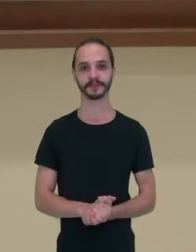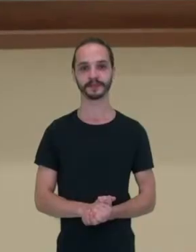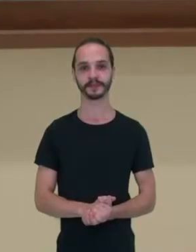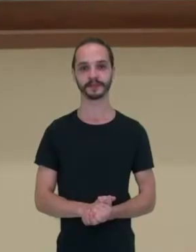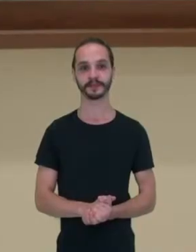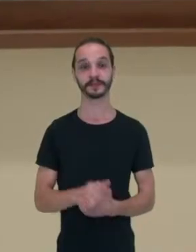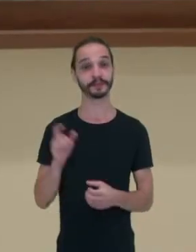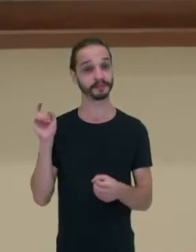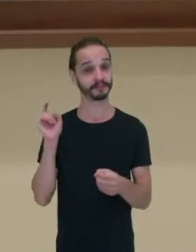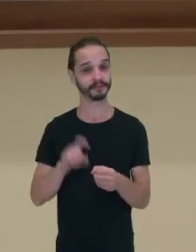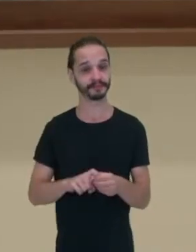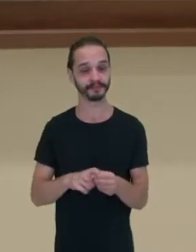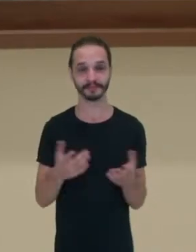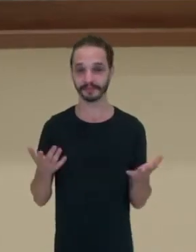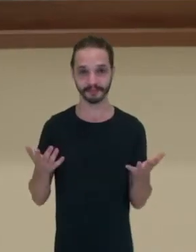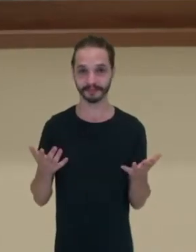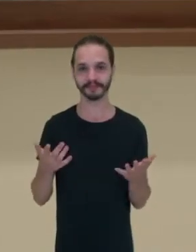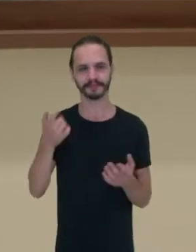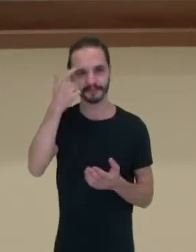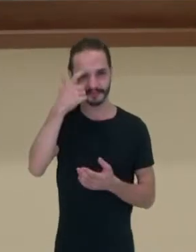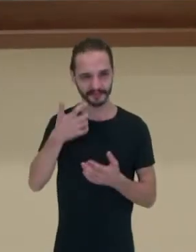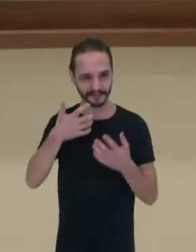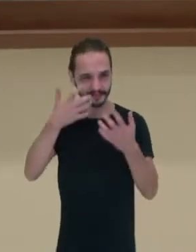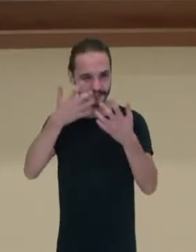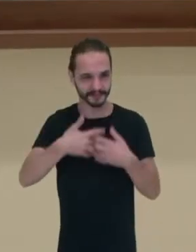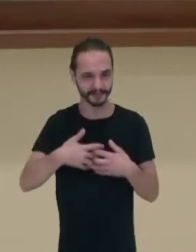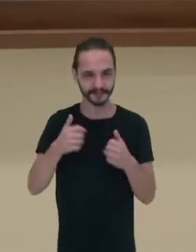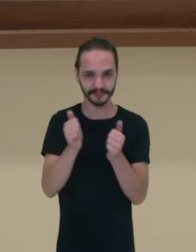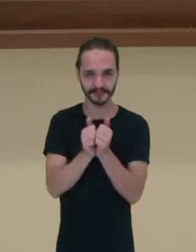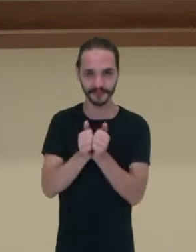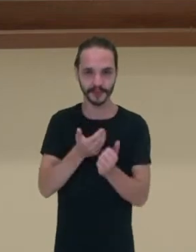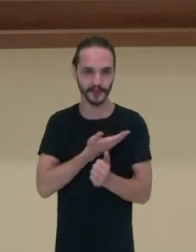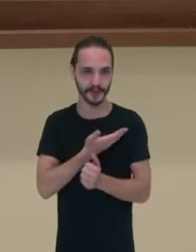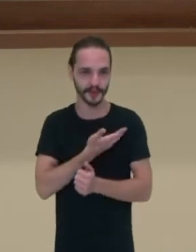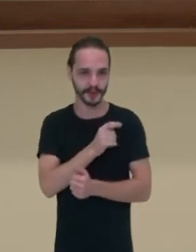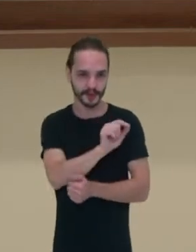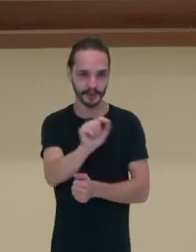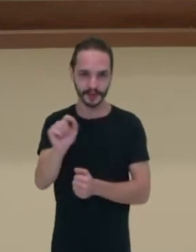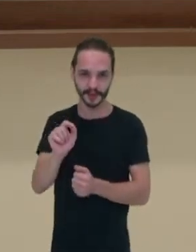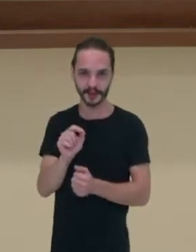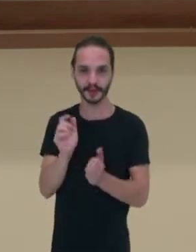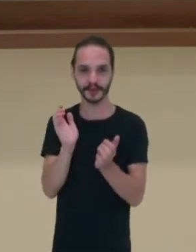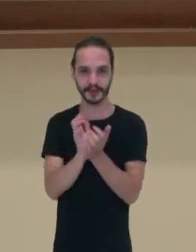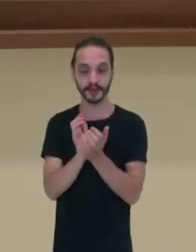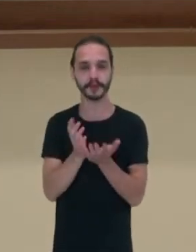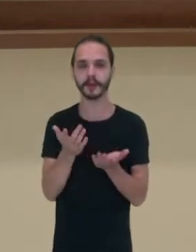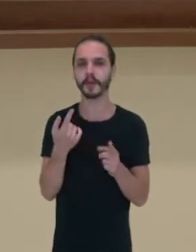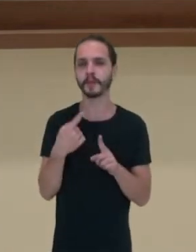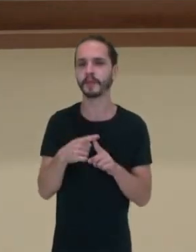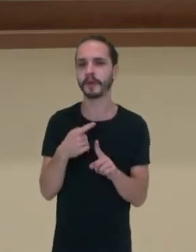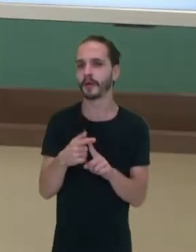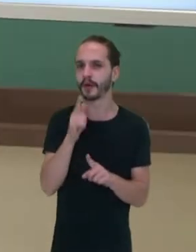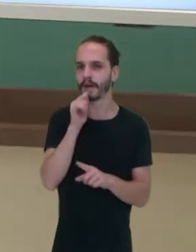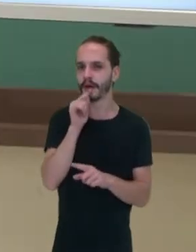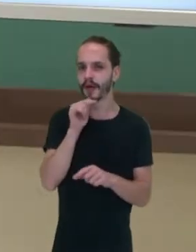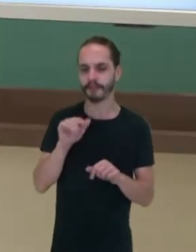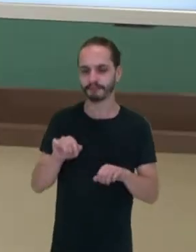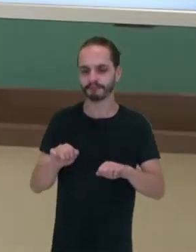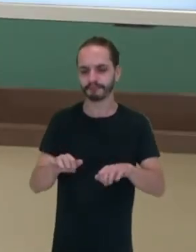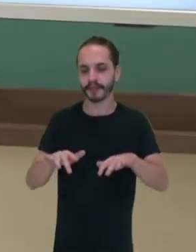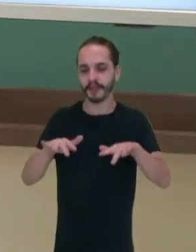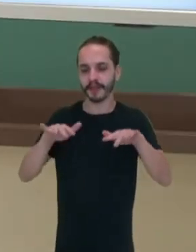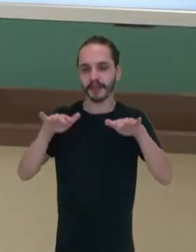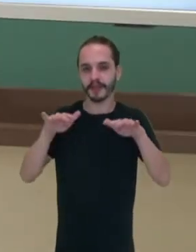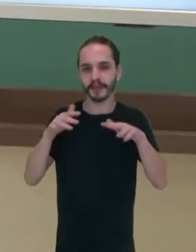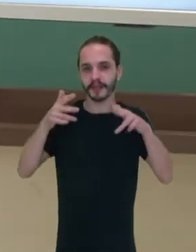Eu voltei, e aí, pensou aí, juntamente com os colegas da turma, por que a água brilha como se fosse luzes de